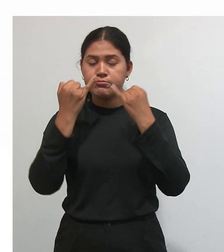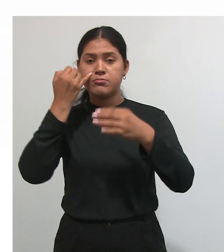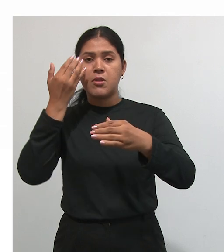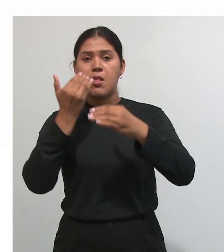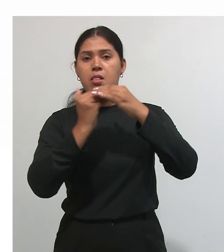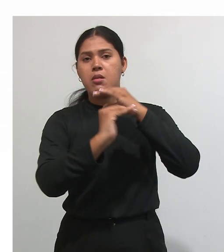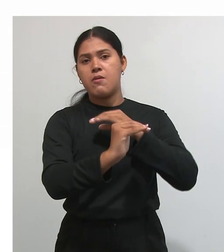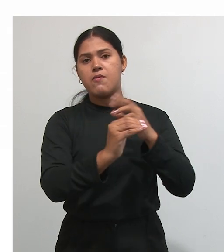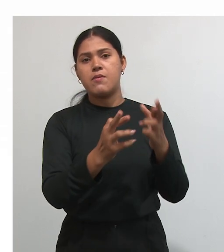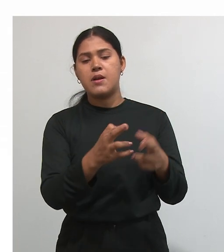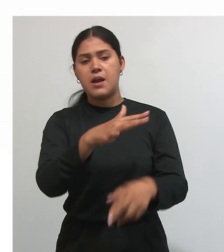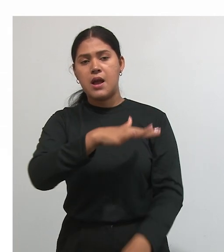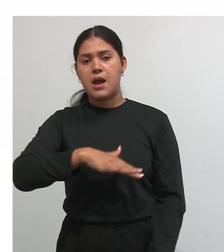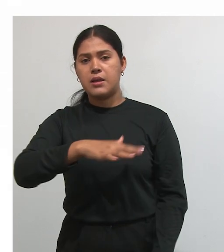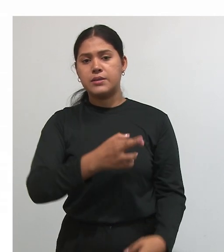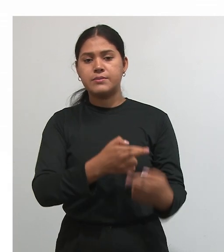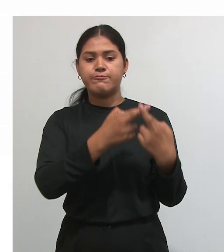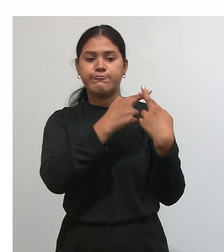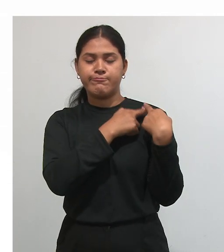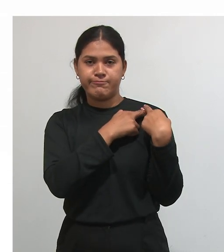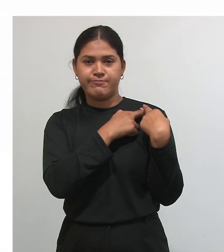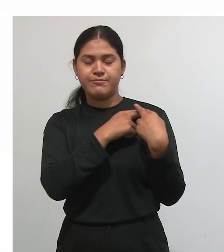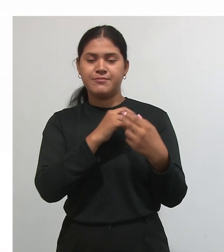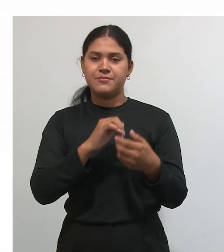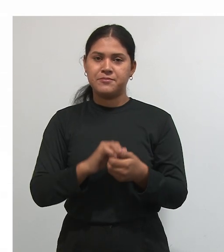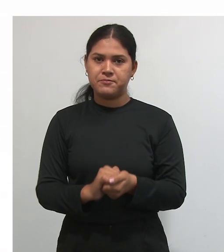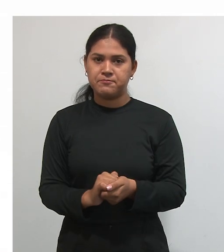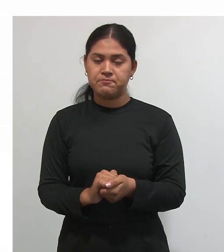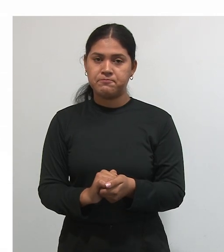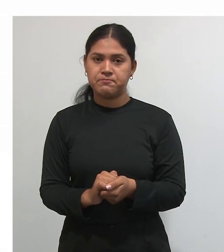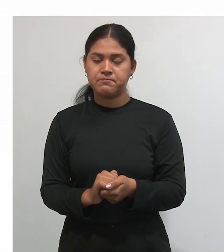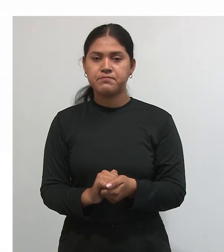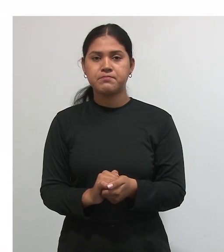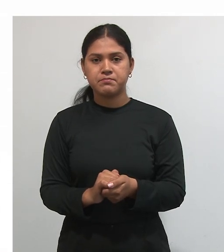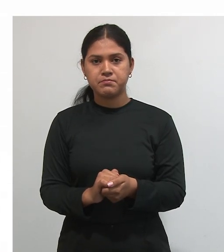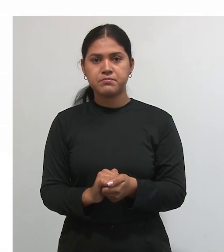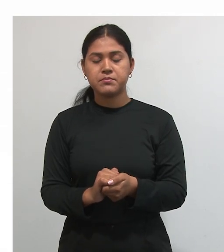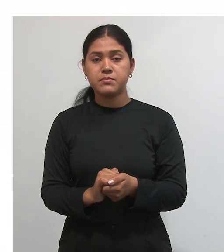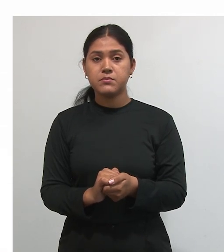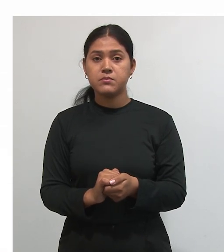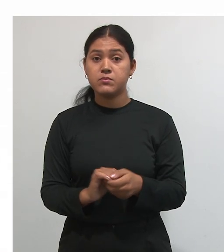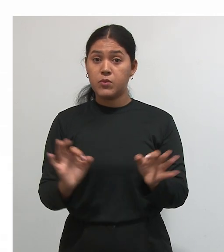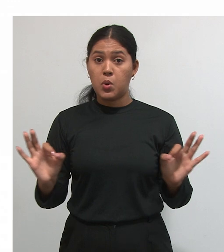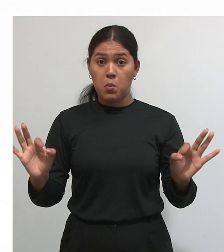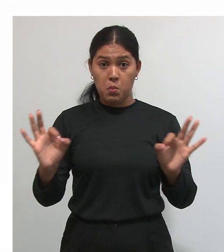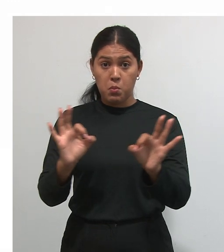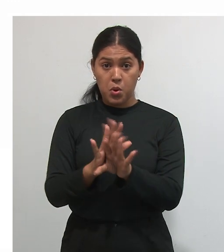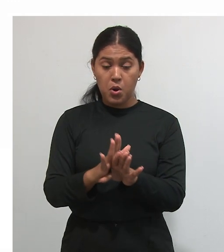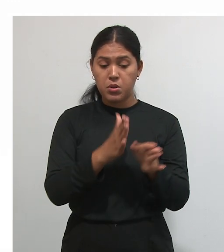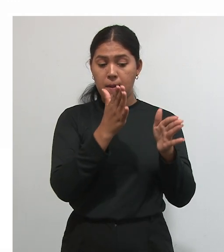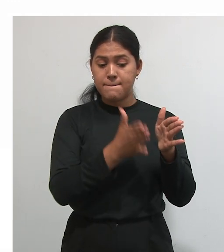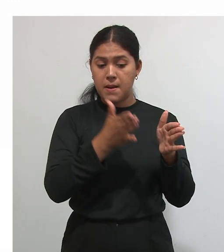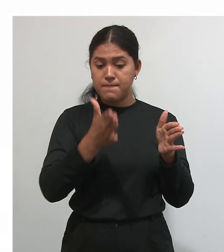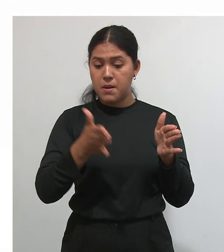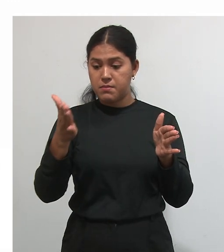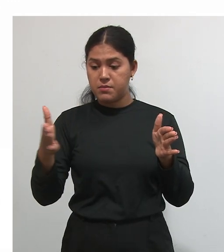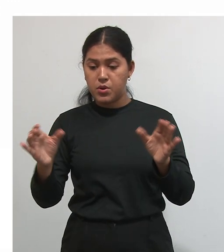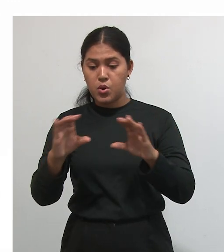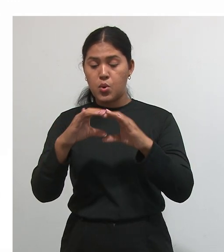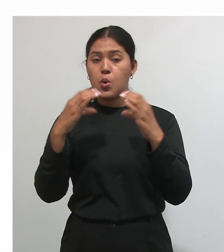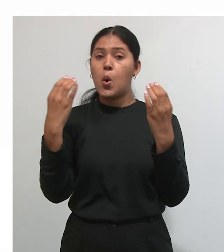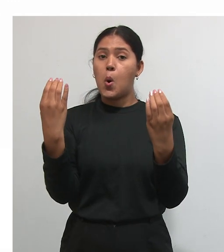setor responsável. Tá? Então, aqui, ó, concluído o trabalho, a